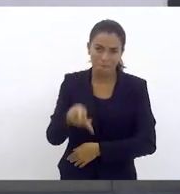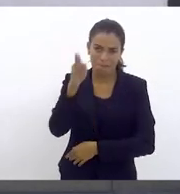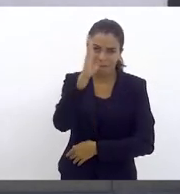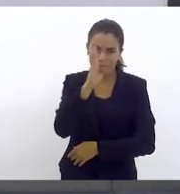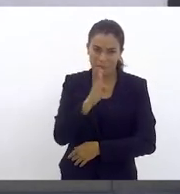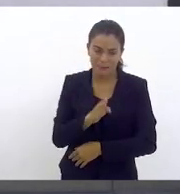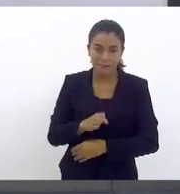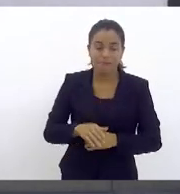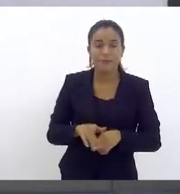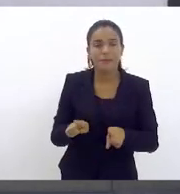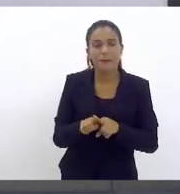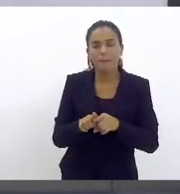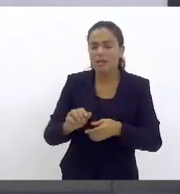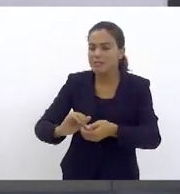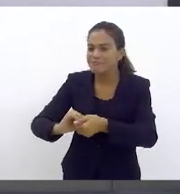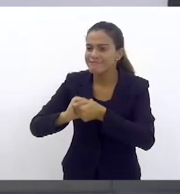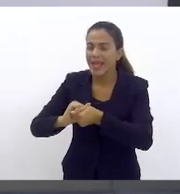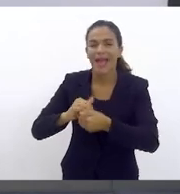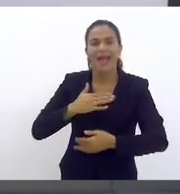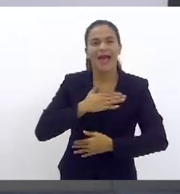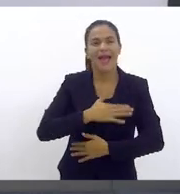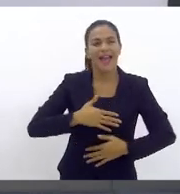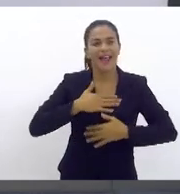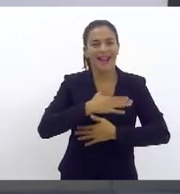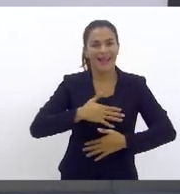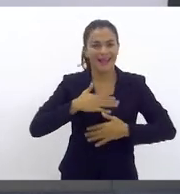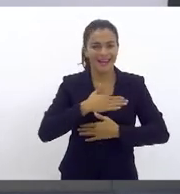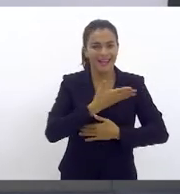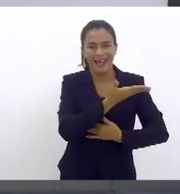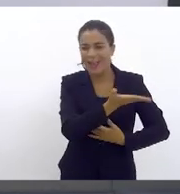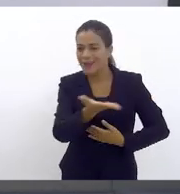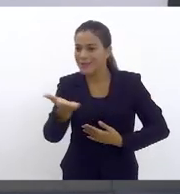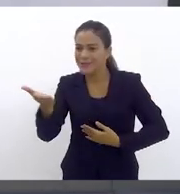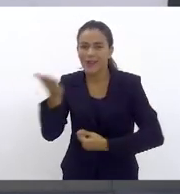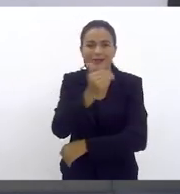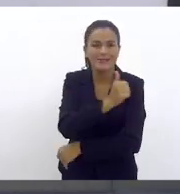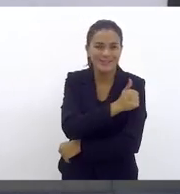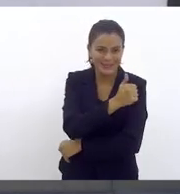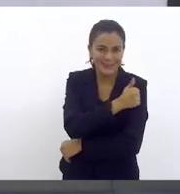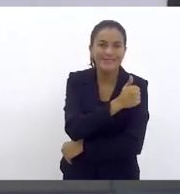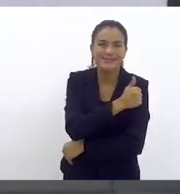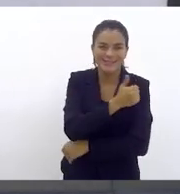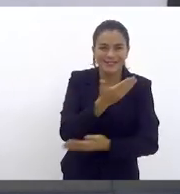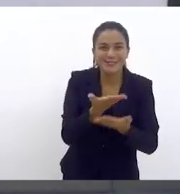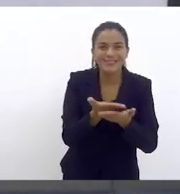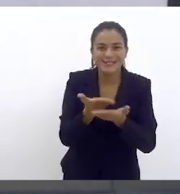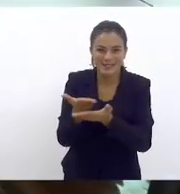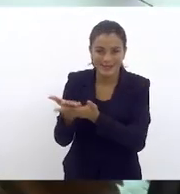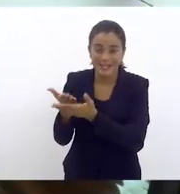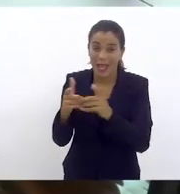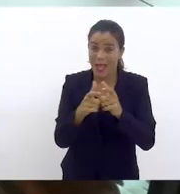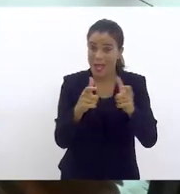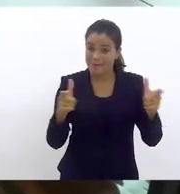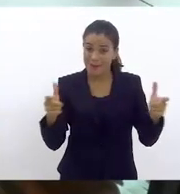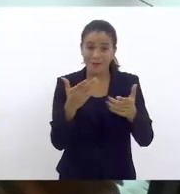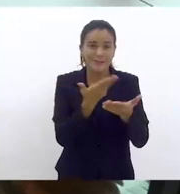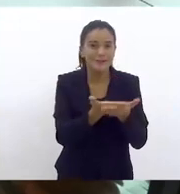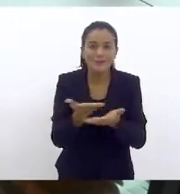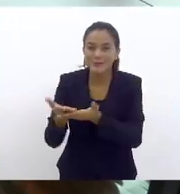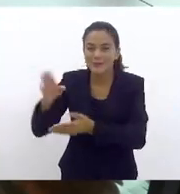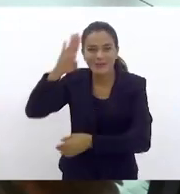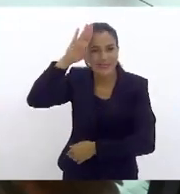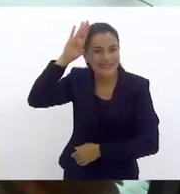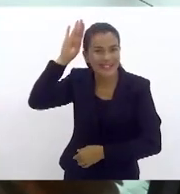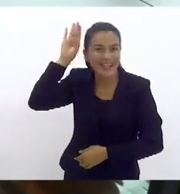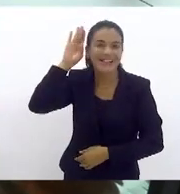também saudar com muita alegria aqui aos nossos estudantes na sua grande maioria estudantes de direito né